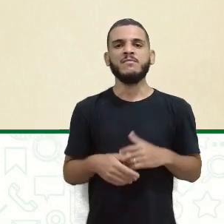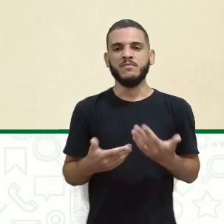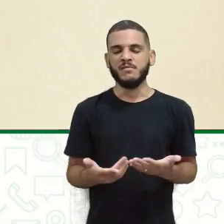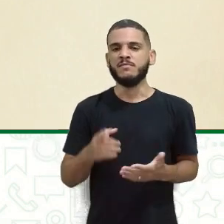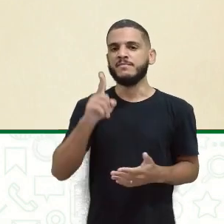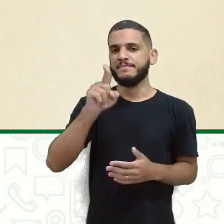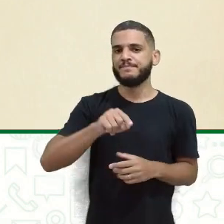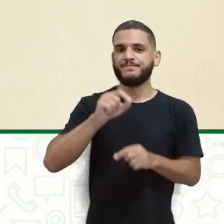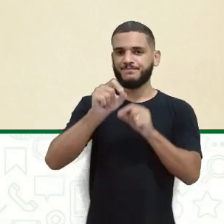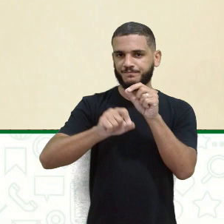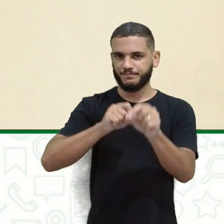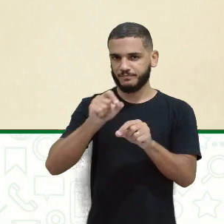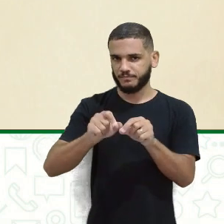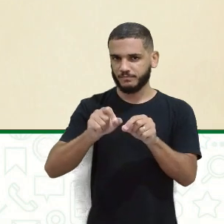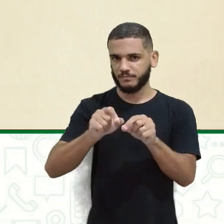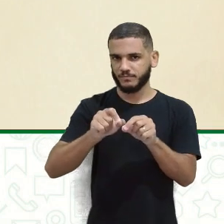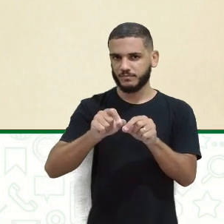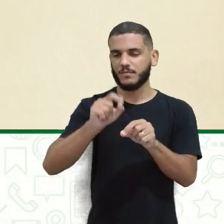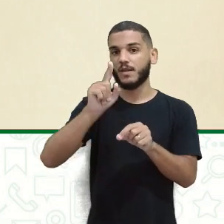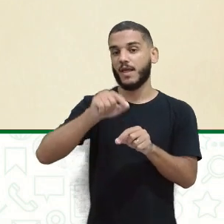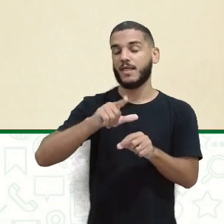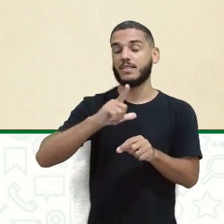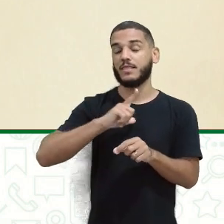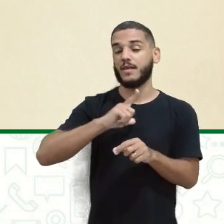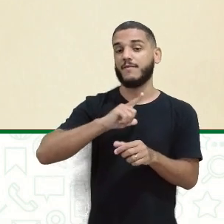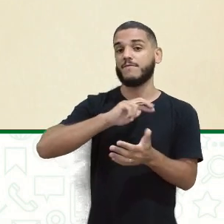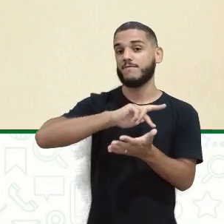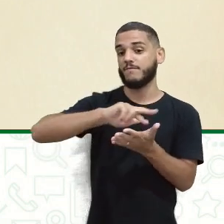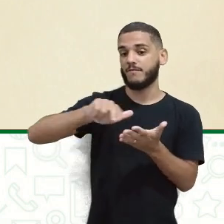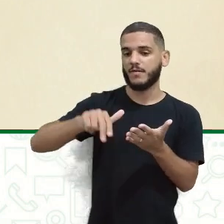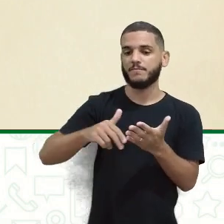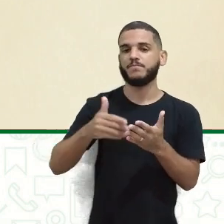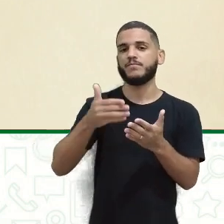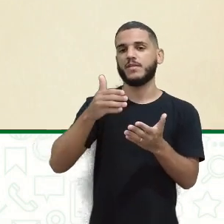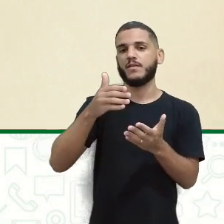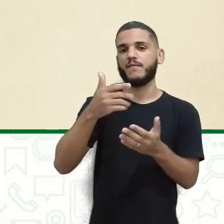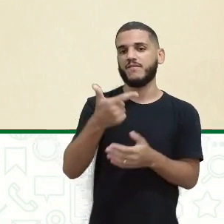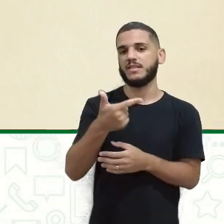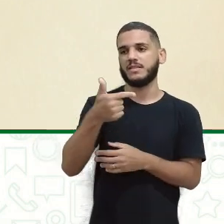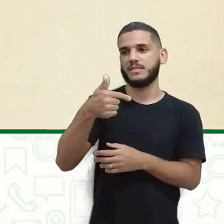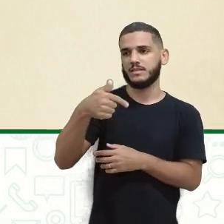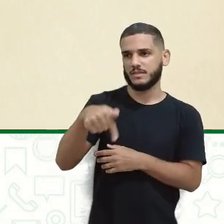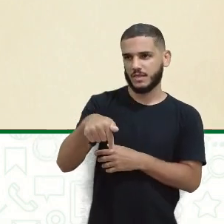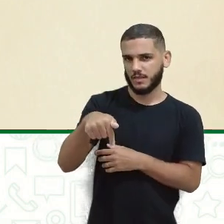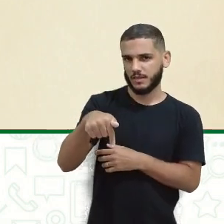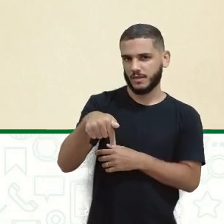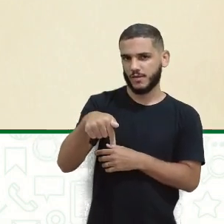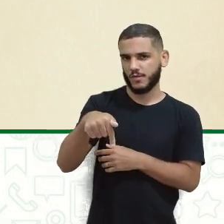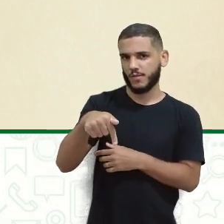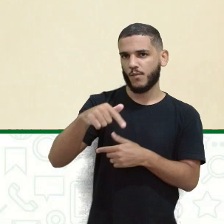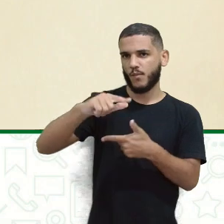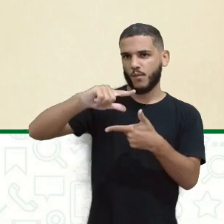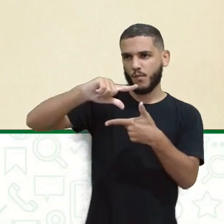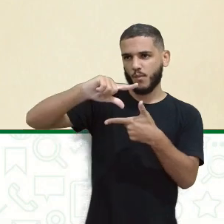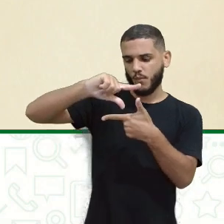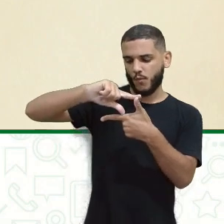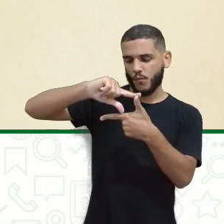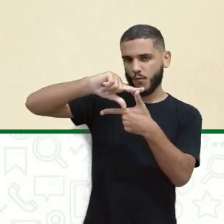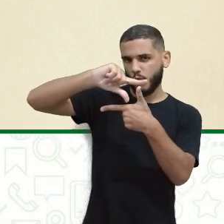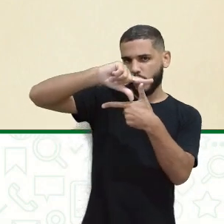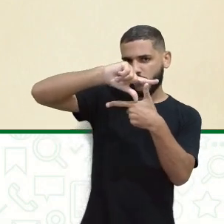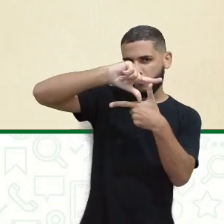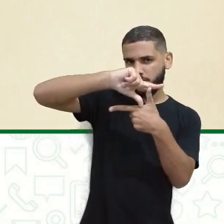cubo é composto por 27 cubos de